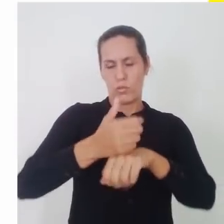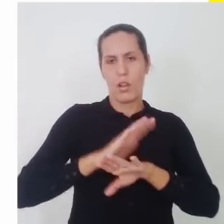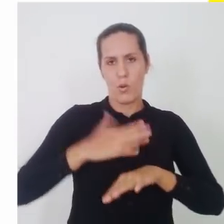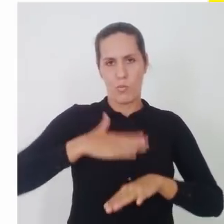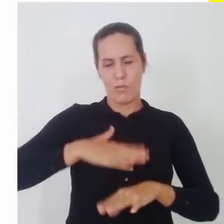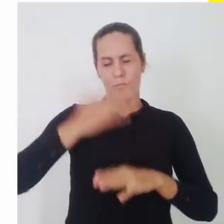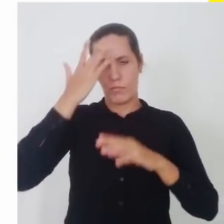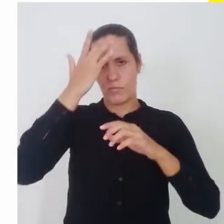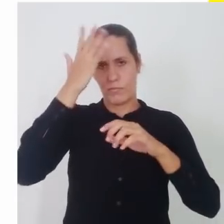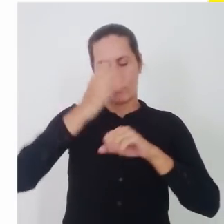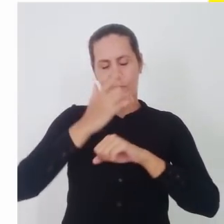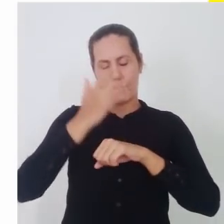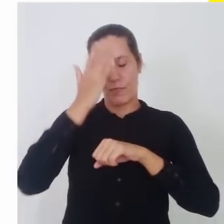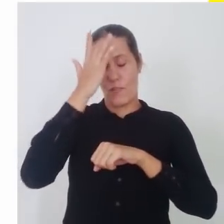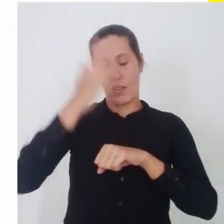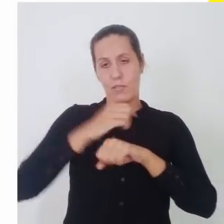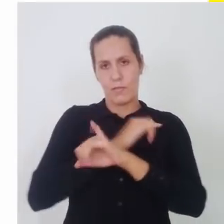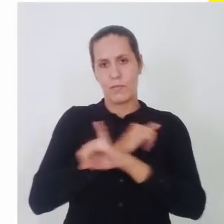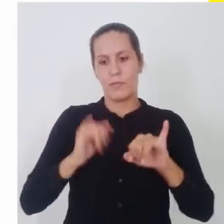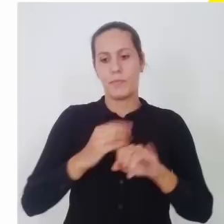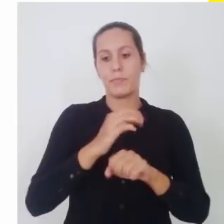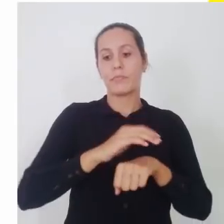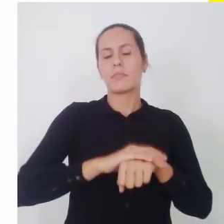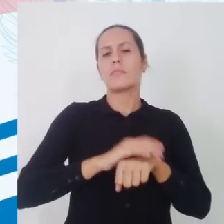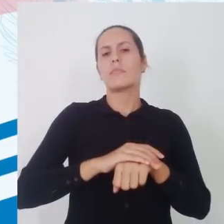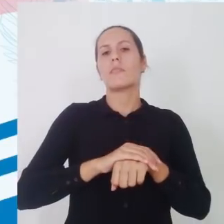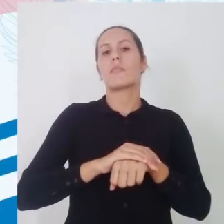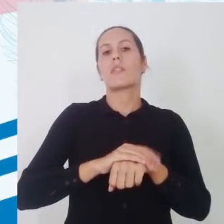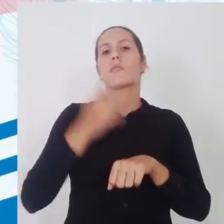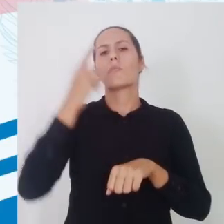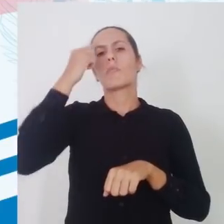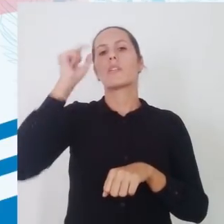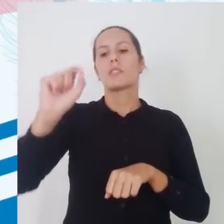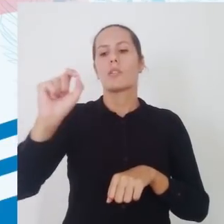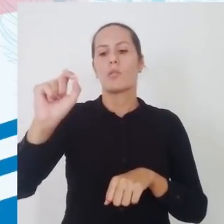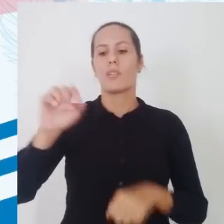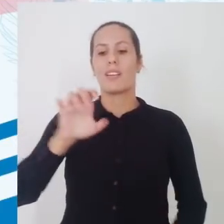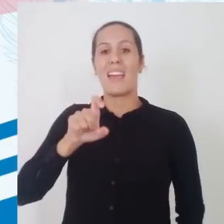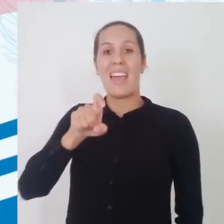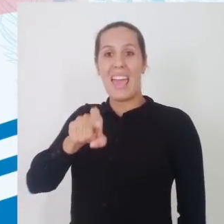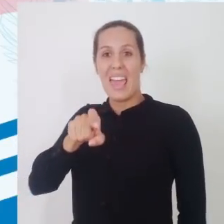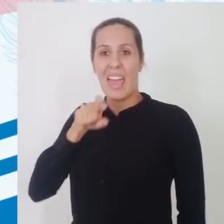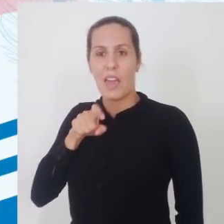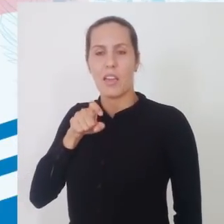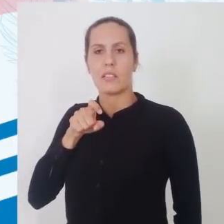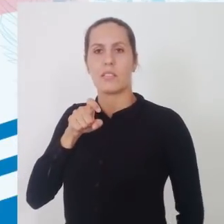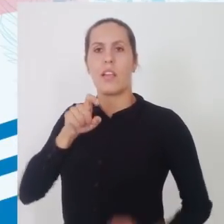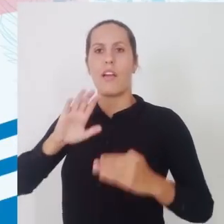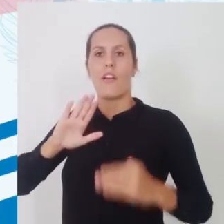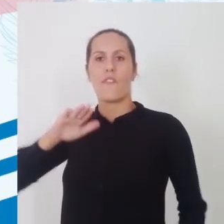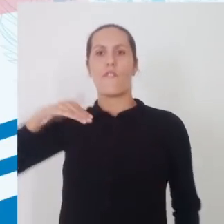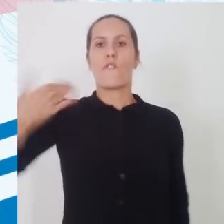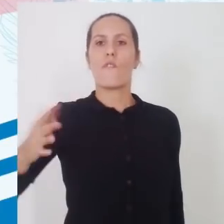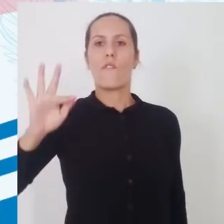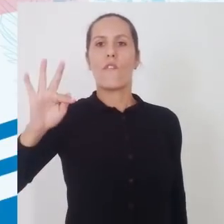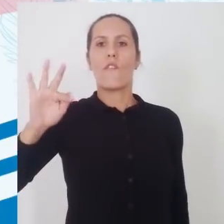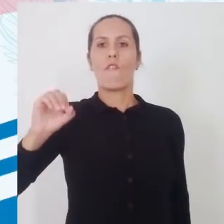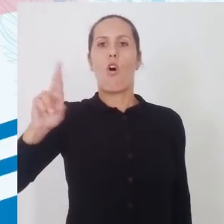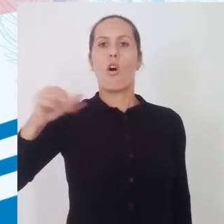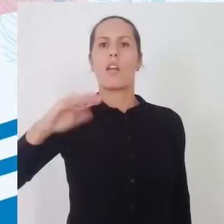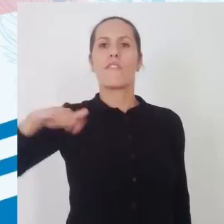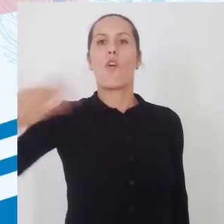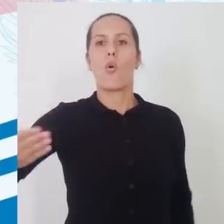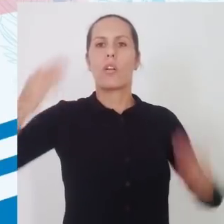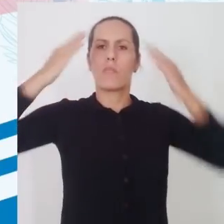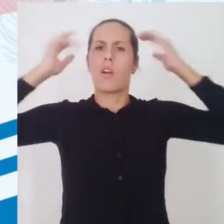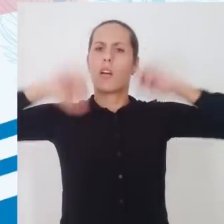outras relações para chegar àquela informação. Por exemplo, na informação implícita lá, quando eu perguntei